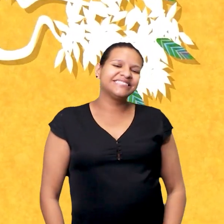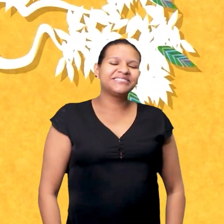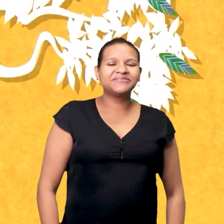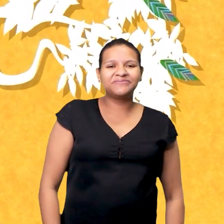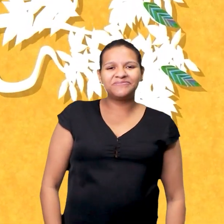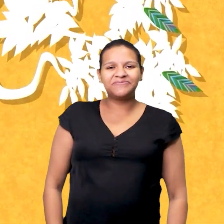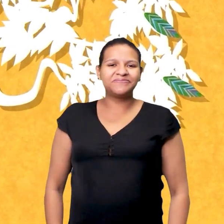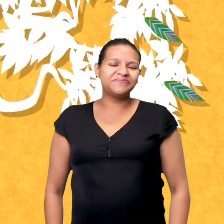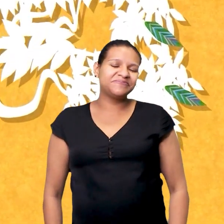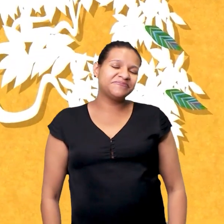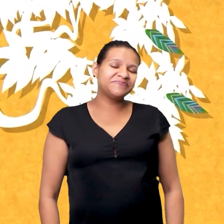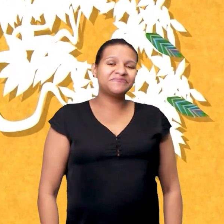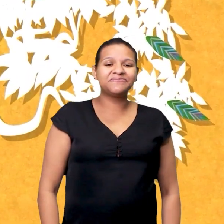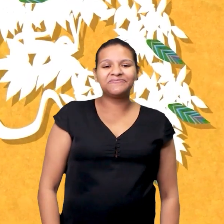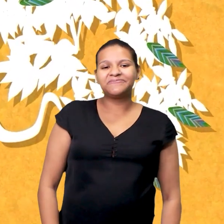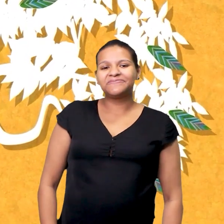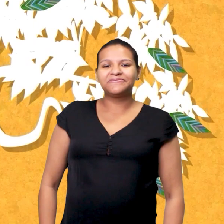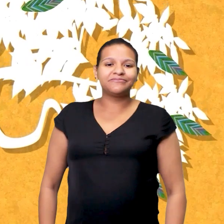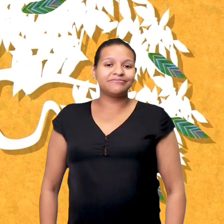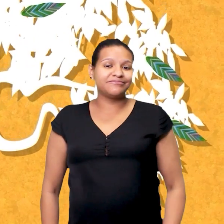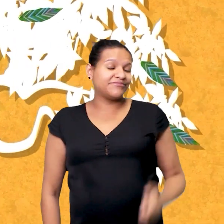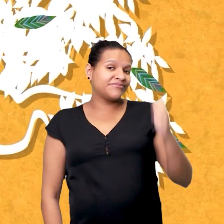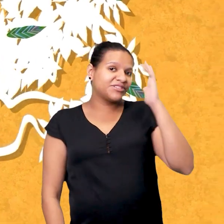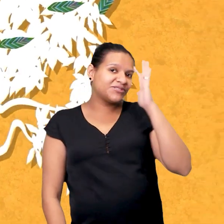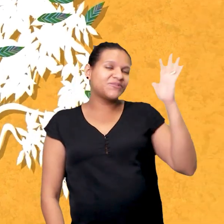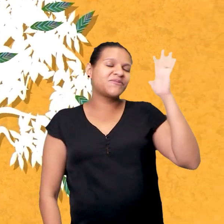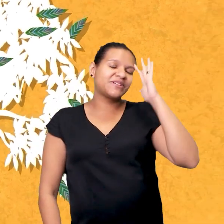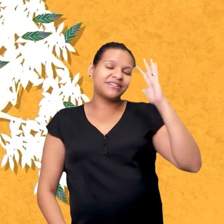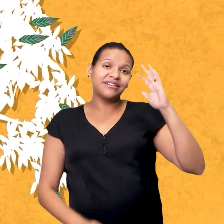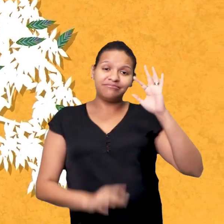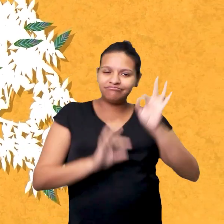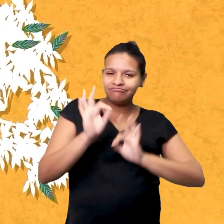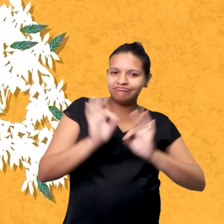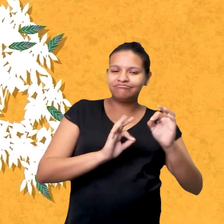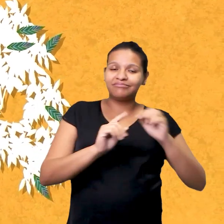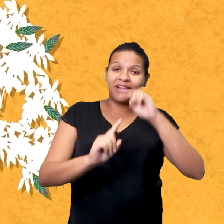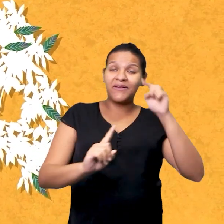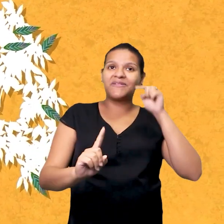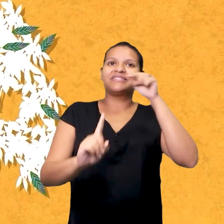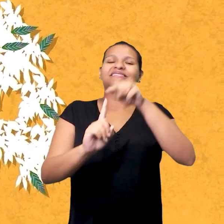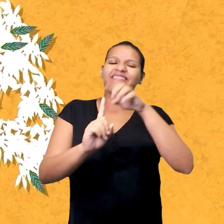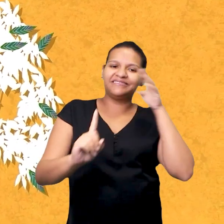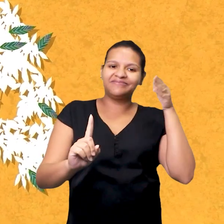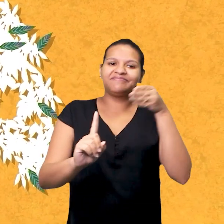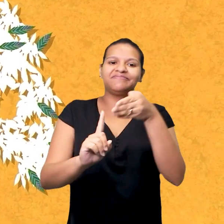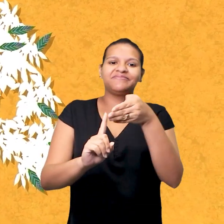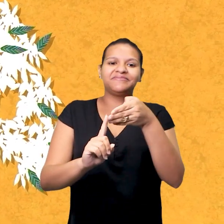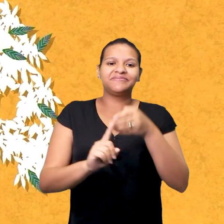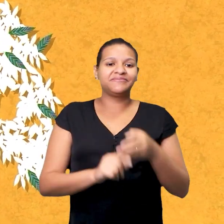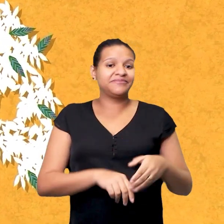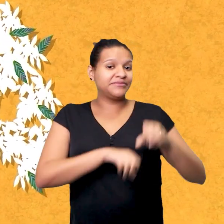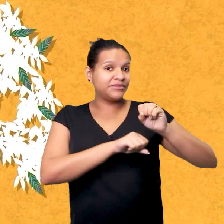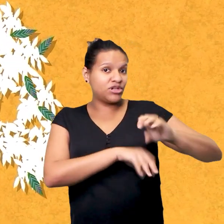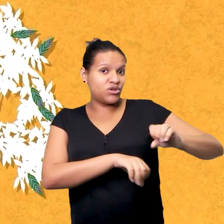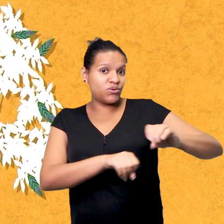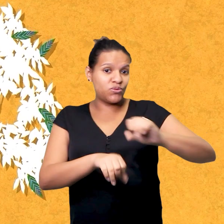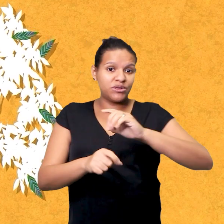animação, uma árvore balança. Lê-se, sonhar, planejar, alcançar, fortalecimento financeiro para famílias.